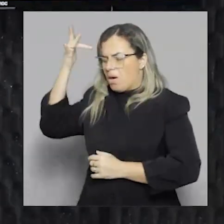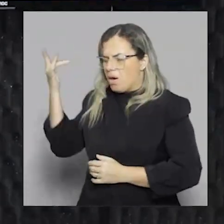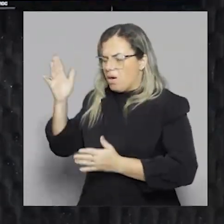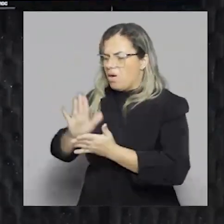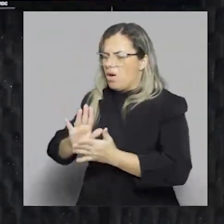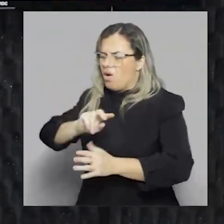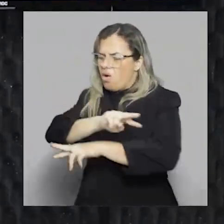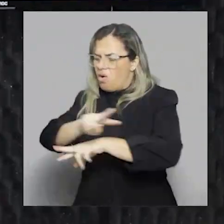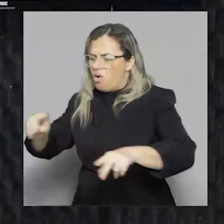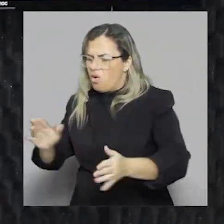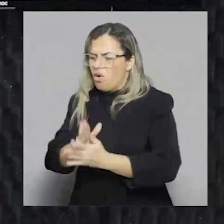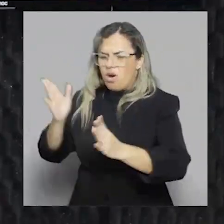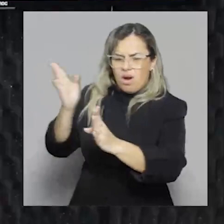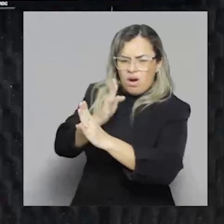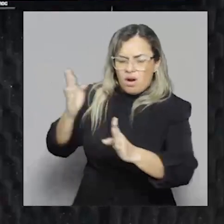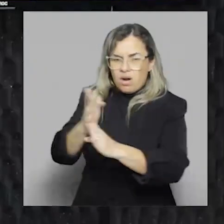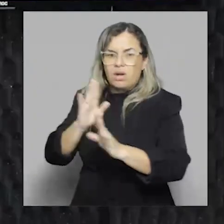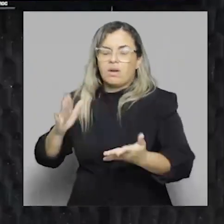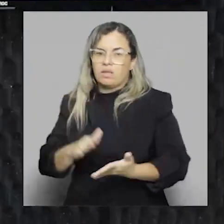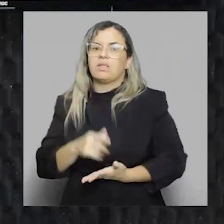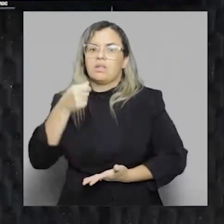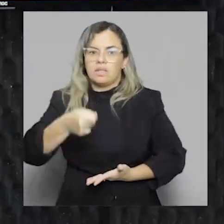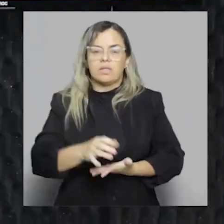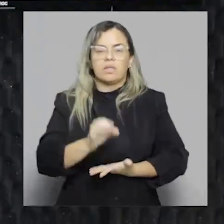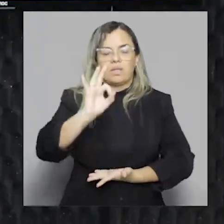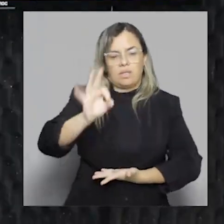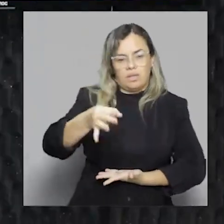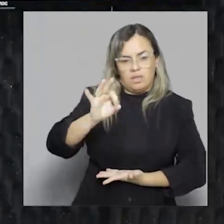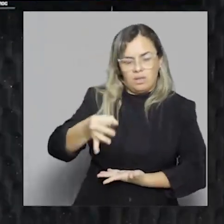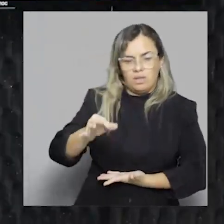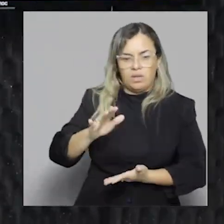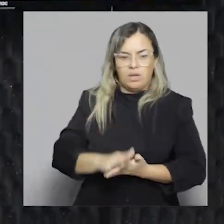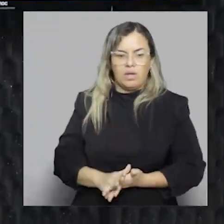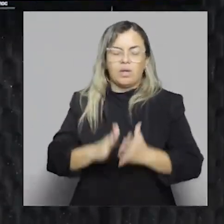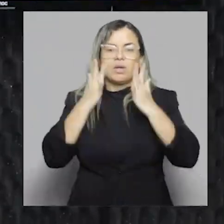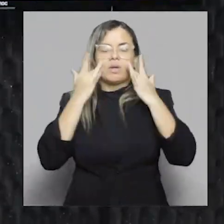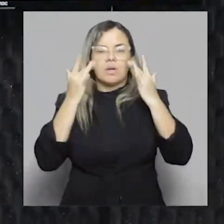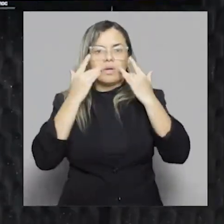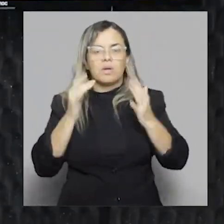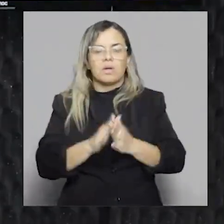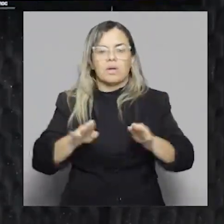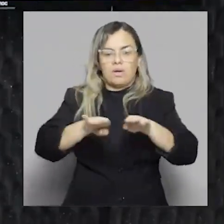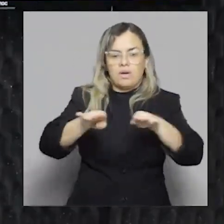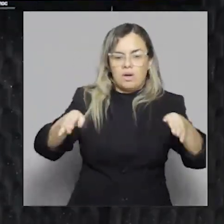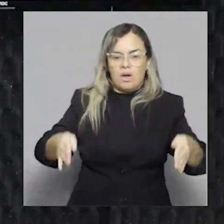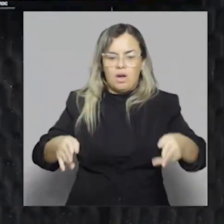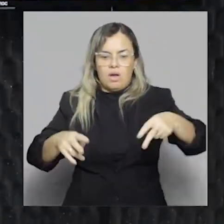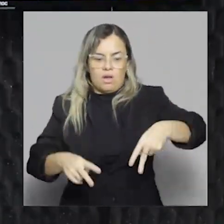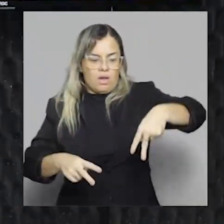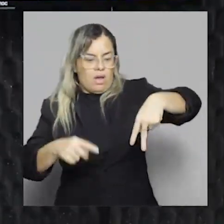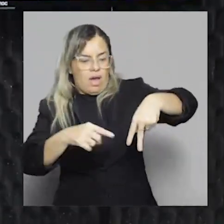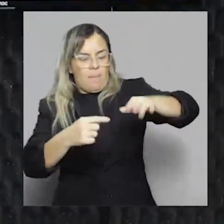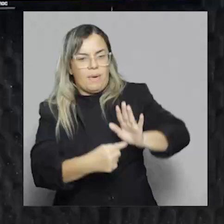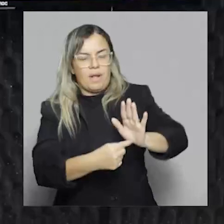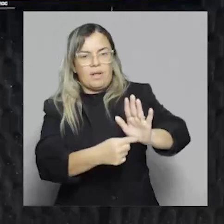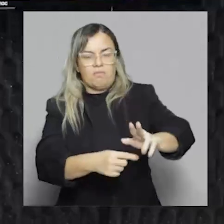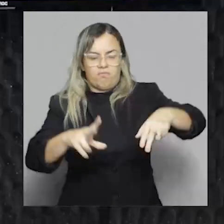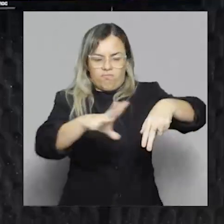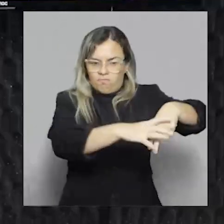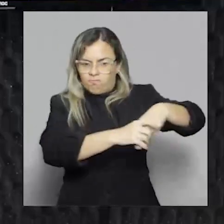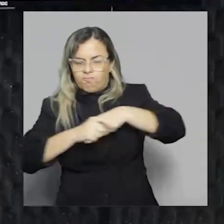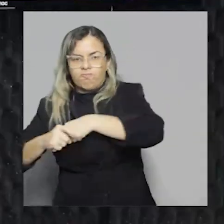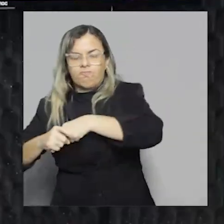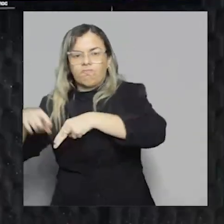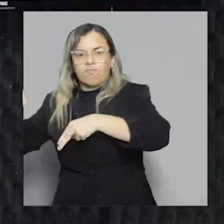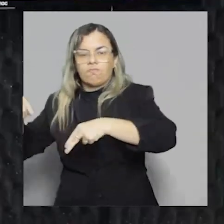Há casos comprovados de artistas de teatro que na hora que estavam no palco, os militares arrancavam esses artistas do palco e levavam,